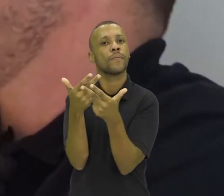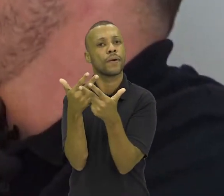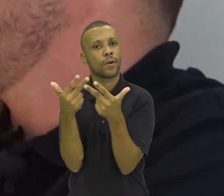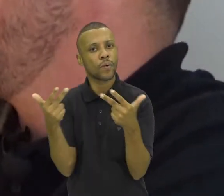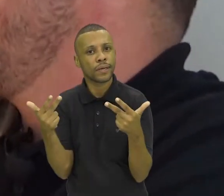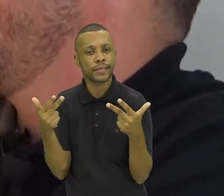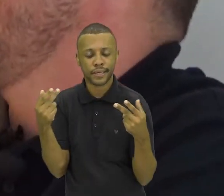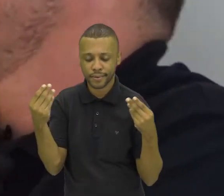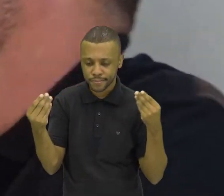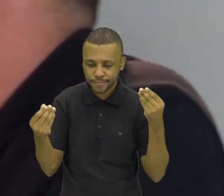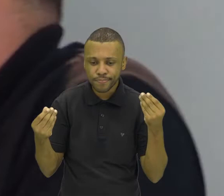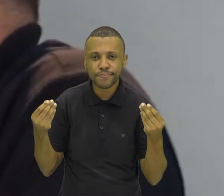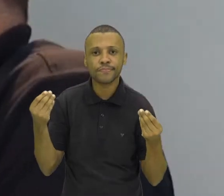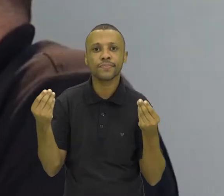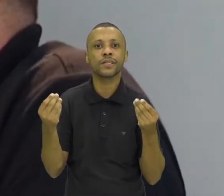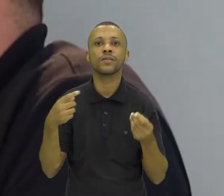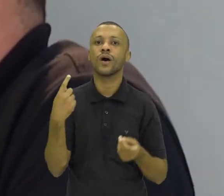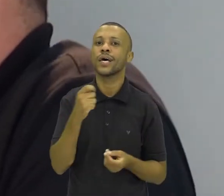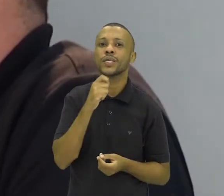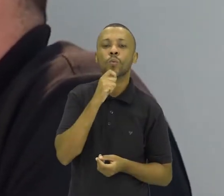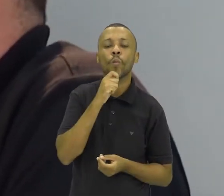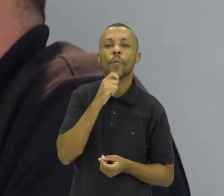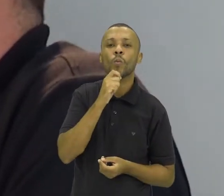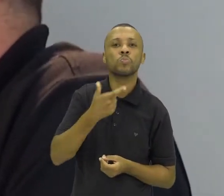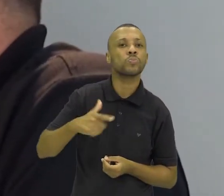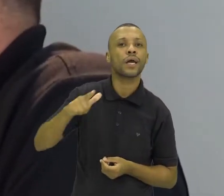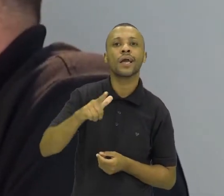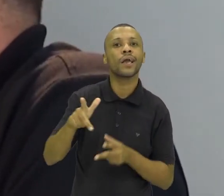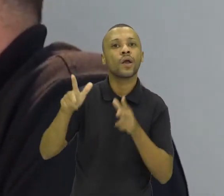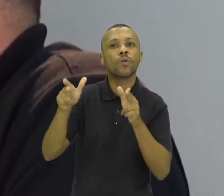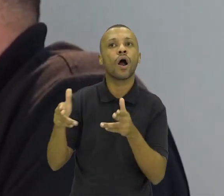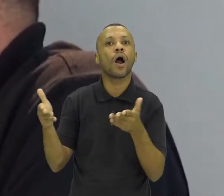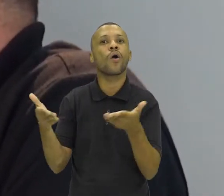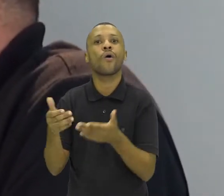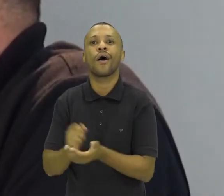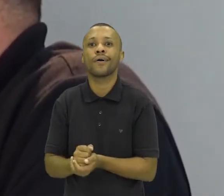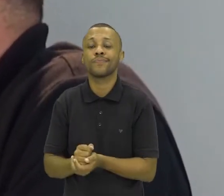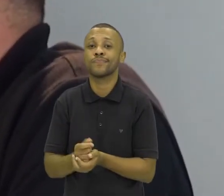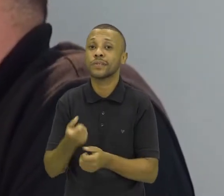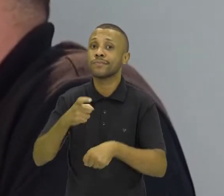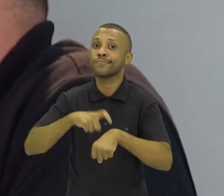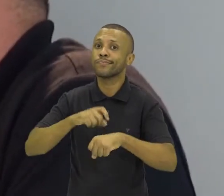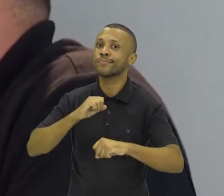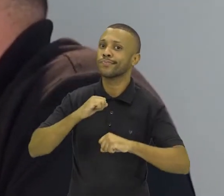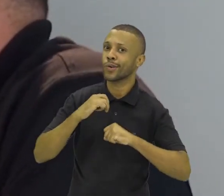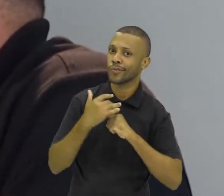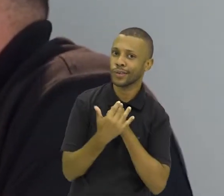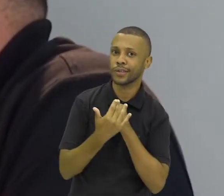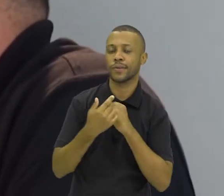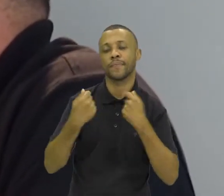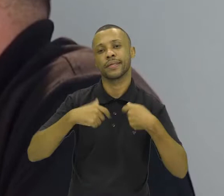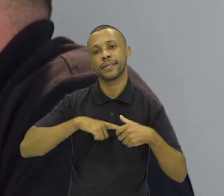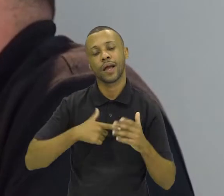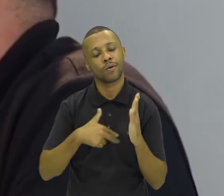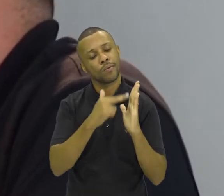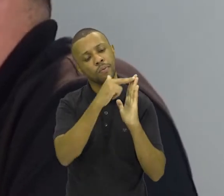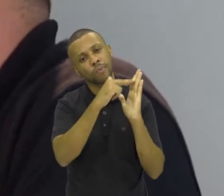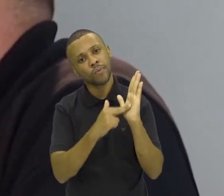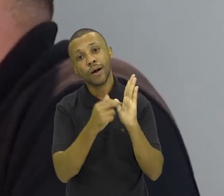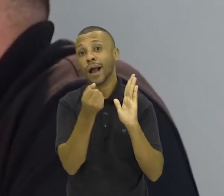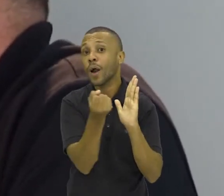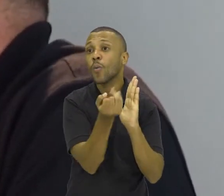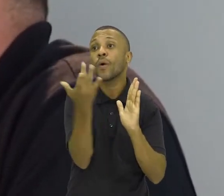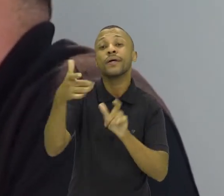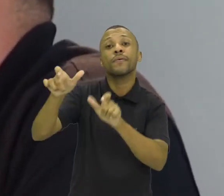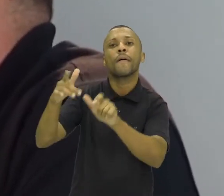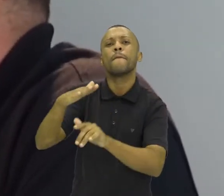que não vai acontecer com a gente. A gente não tem, igual na época agora recente do Covid, que todo dia tem um relatório, né, diário dizendo